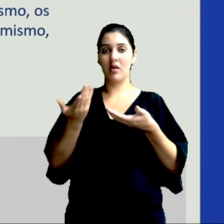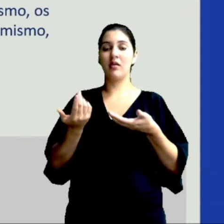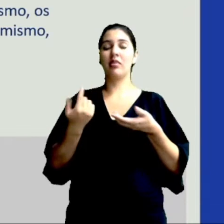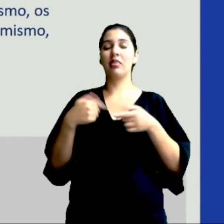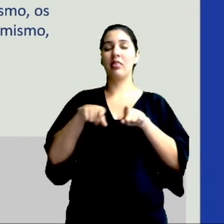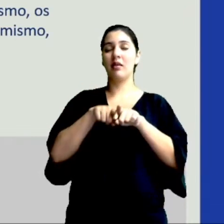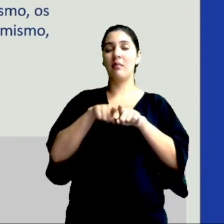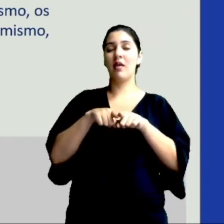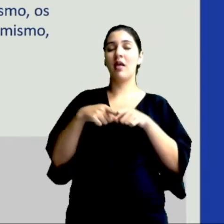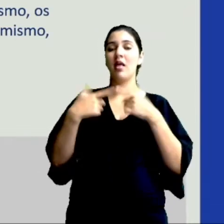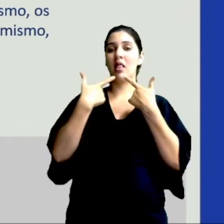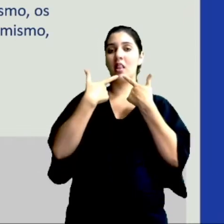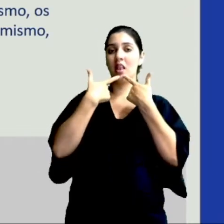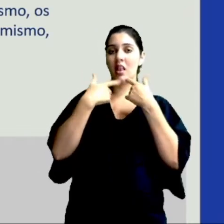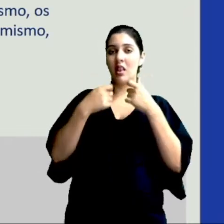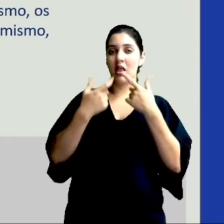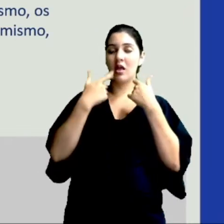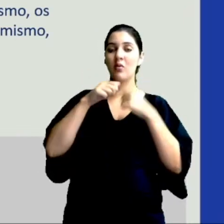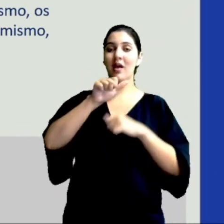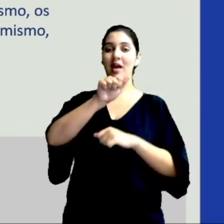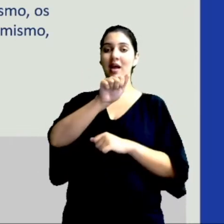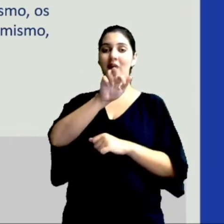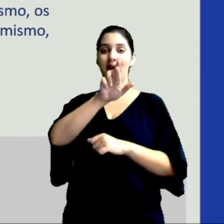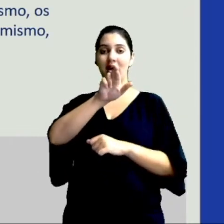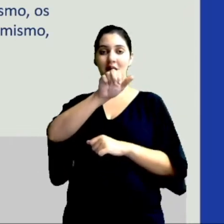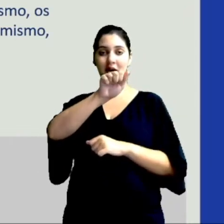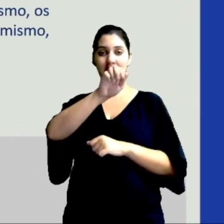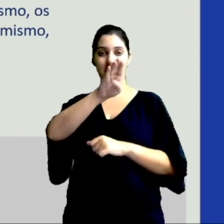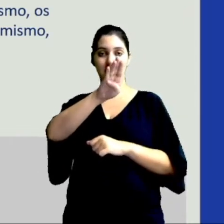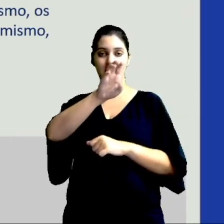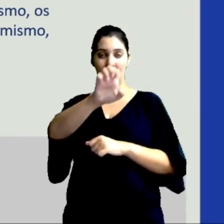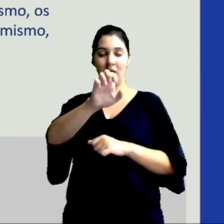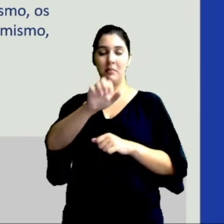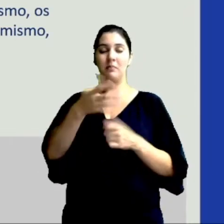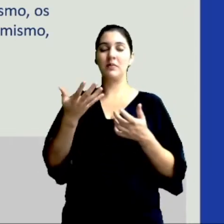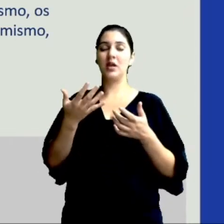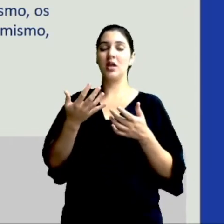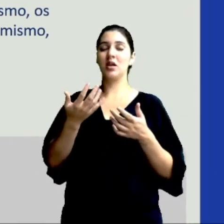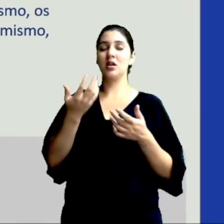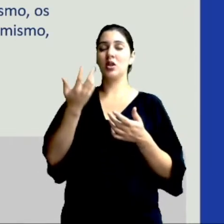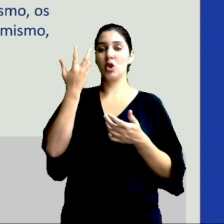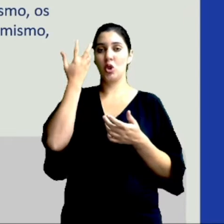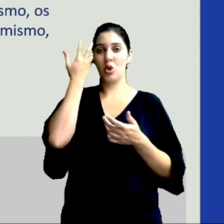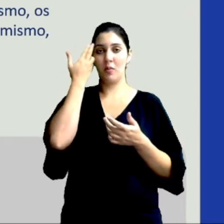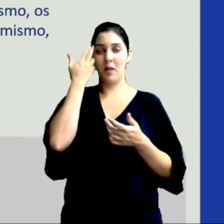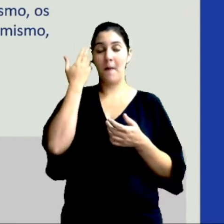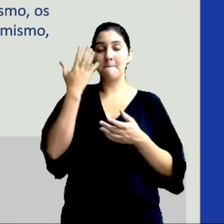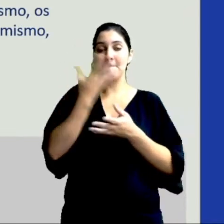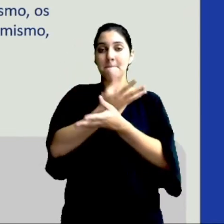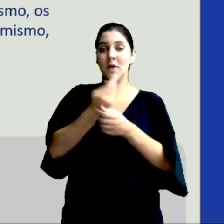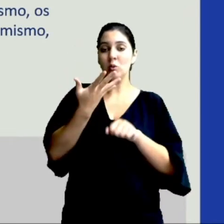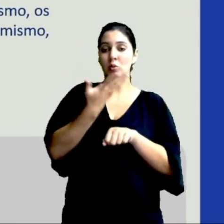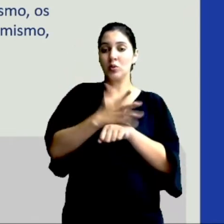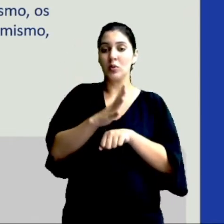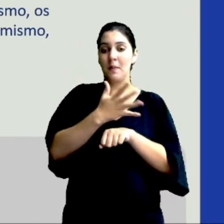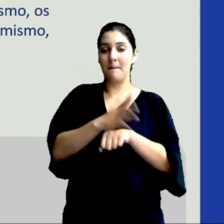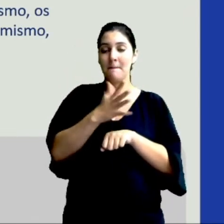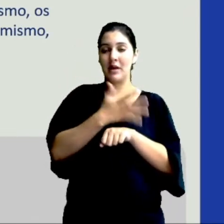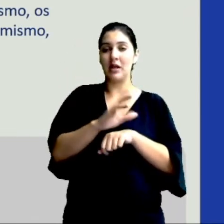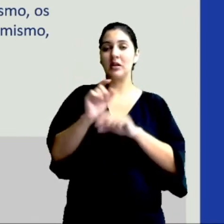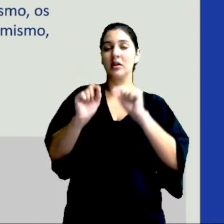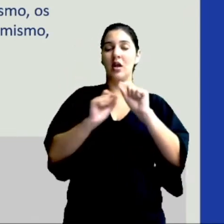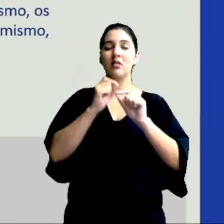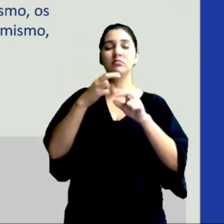árabe clássico, né, o arábico clássico, ele é muito praticado na questão do Corão, né,